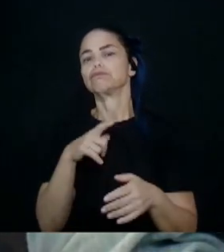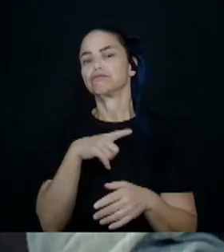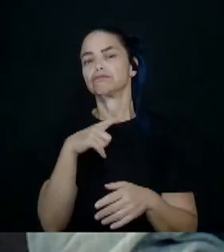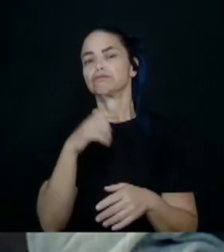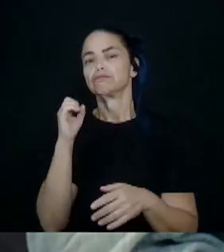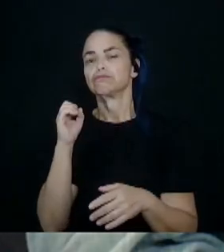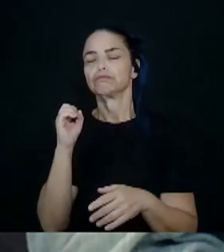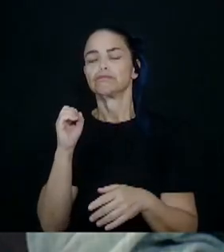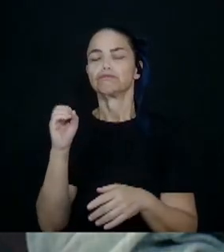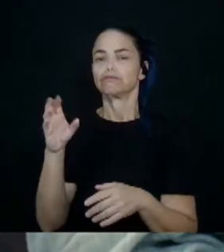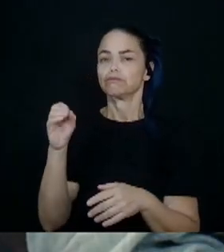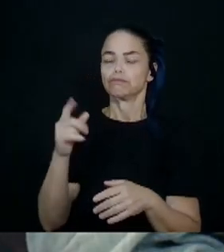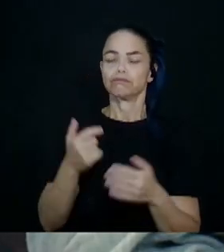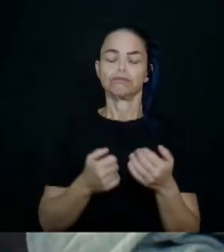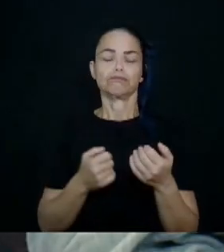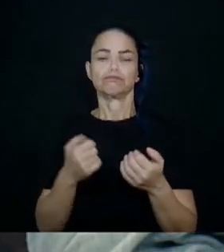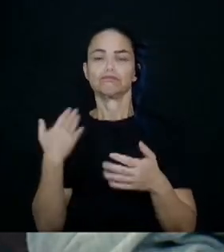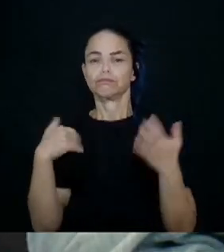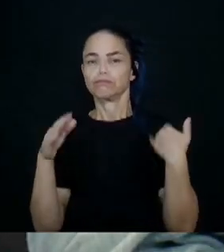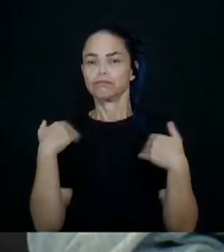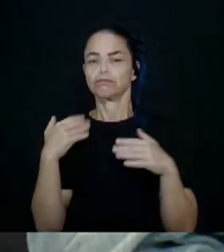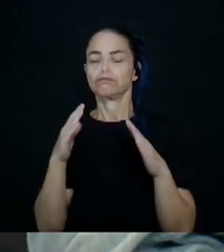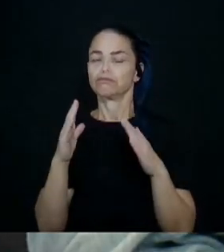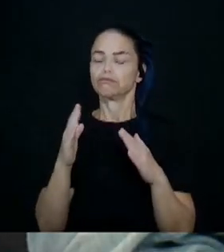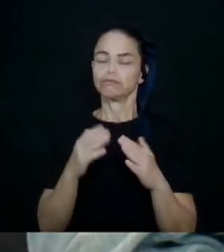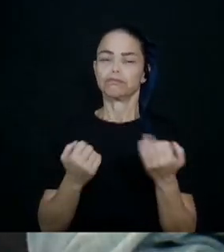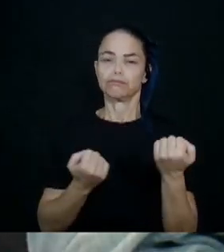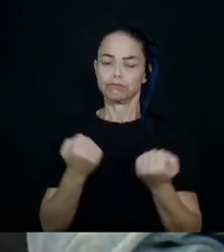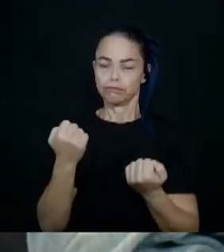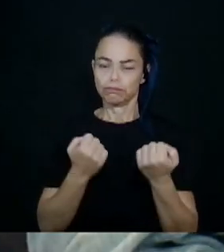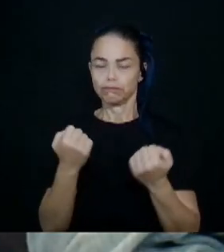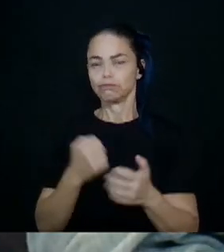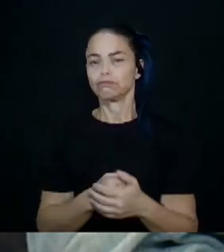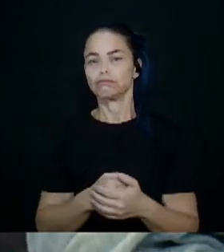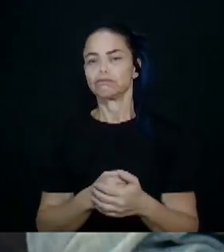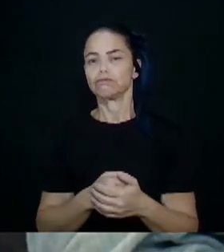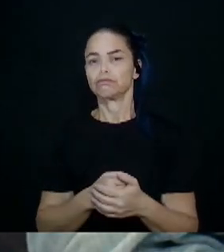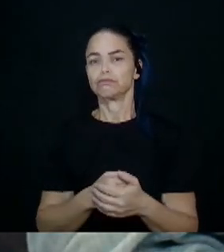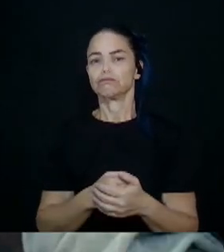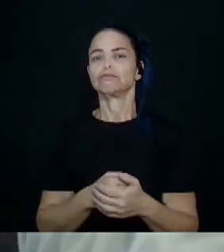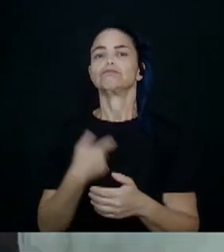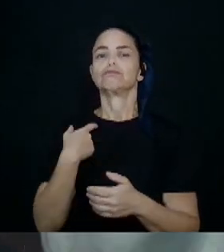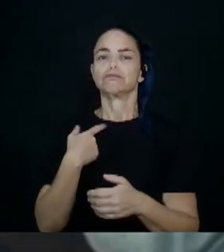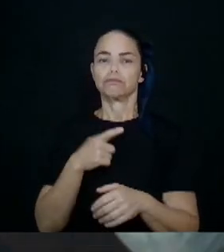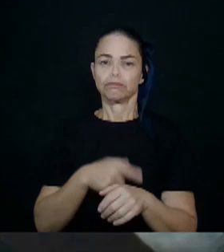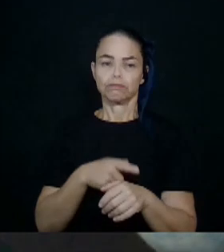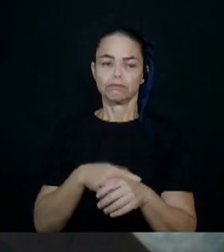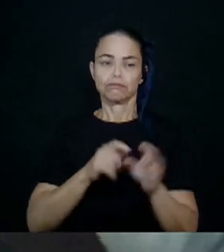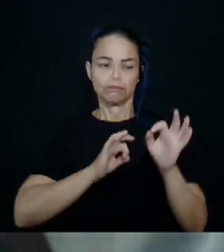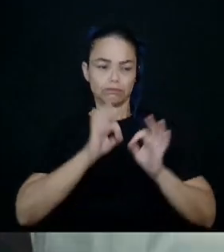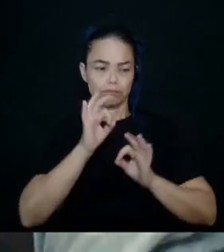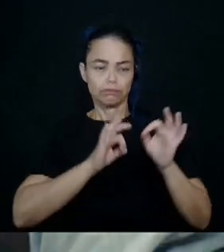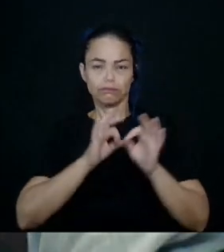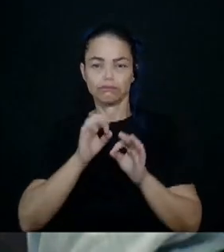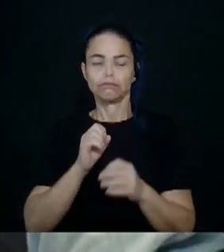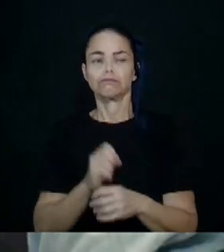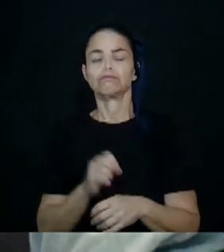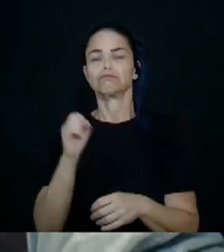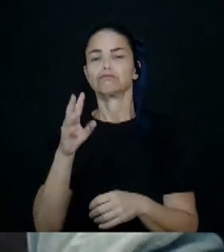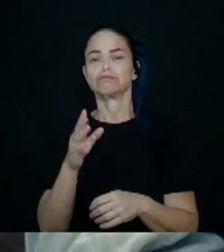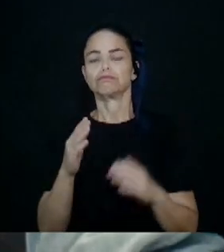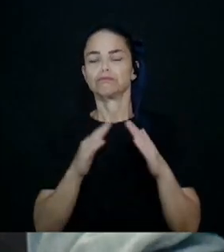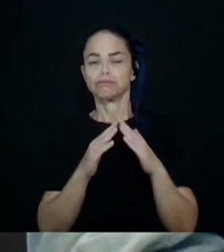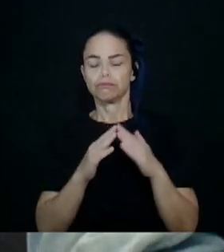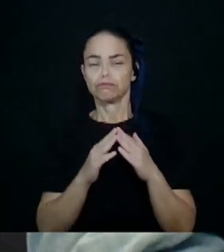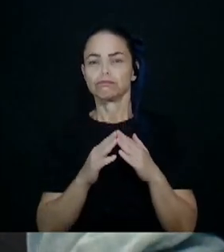casa, é por isso que eu acho que a dica mais importante é saia com tempo. Exato. Né? Se planeje para sair de casa. Porque o